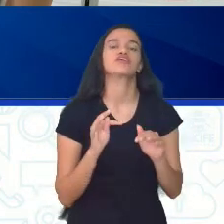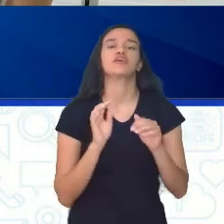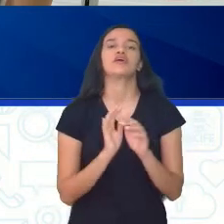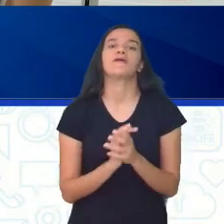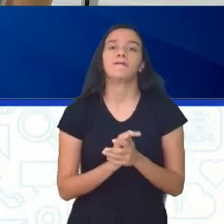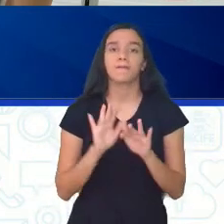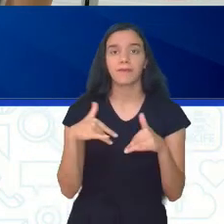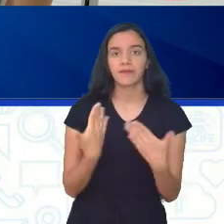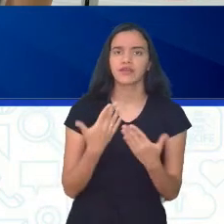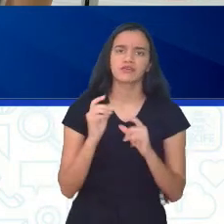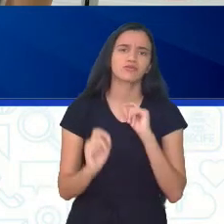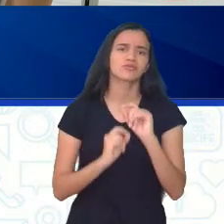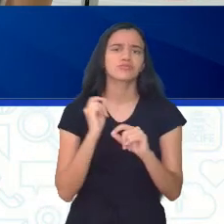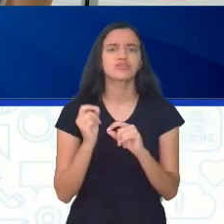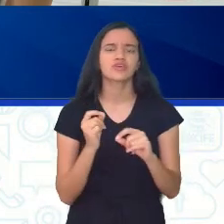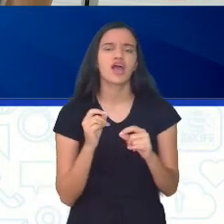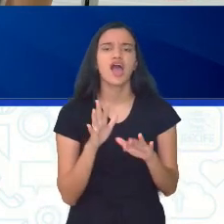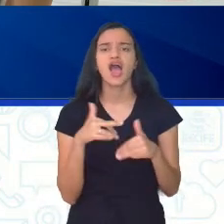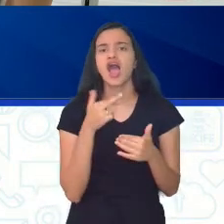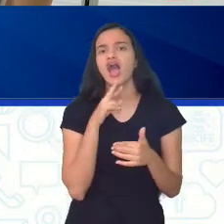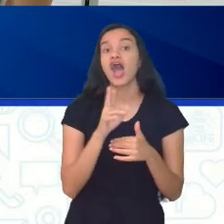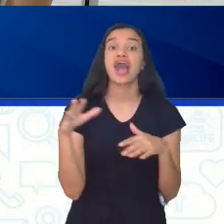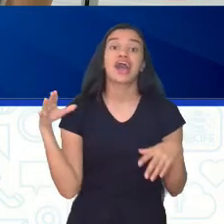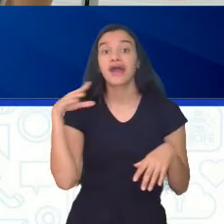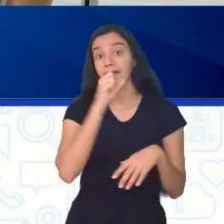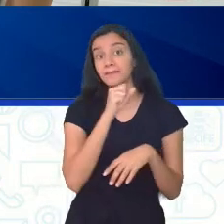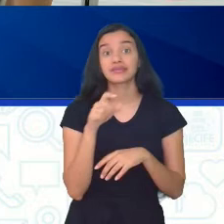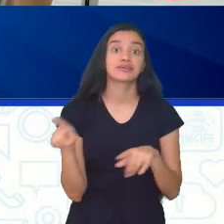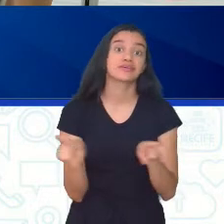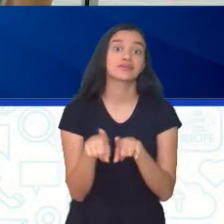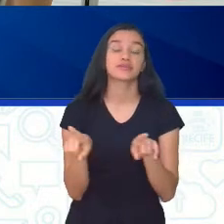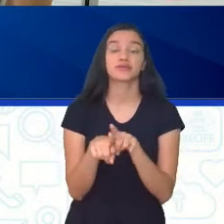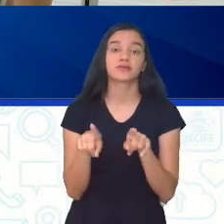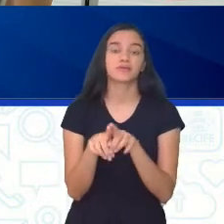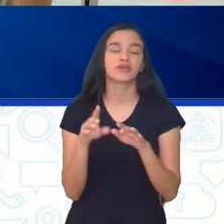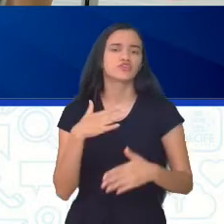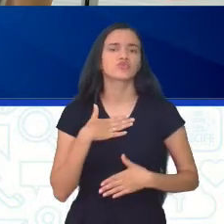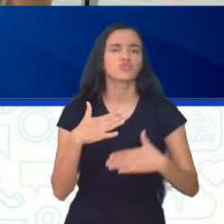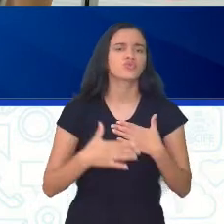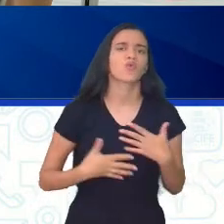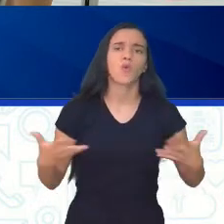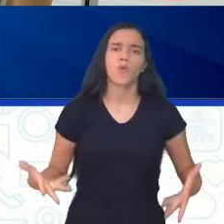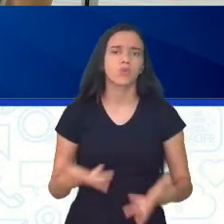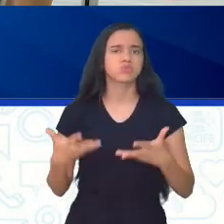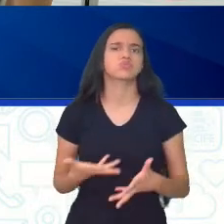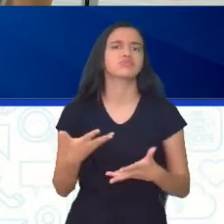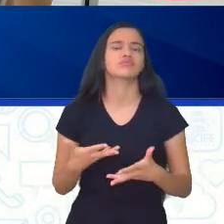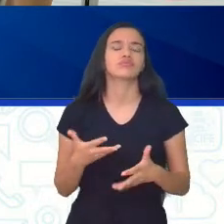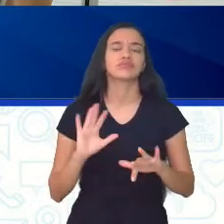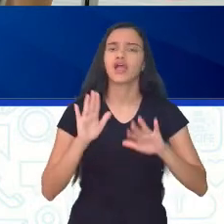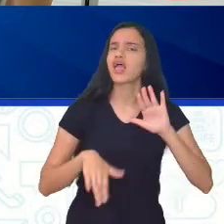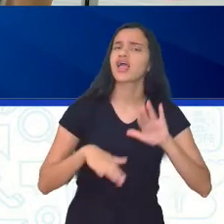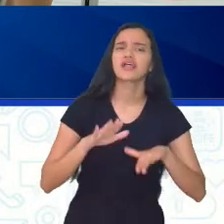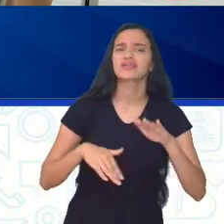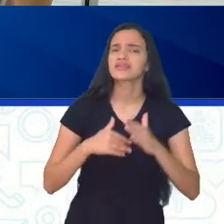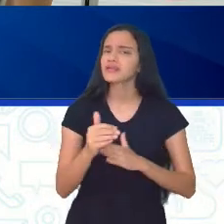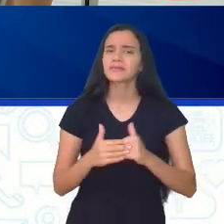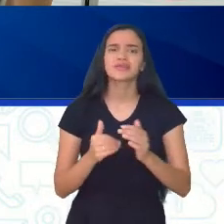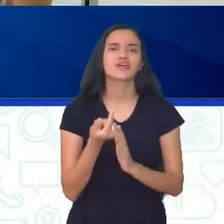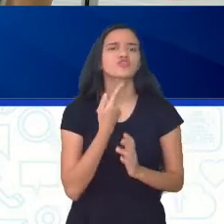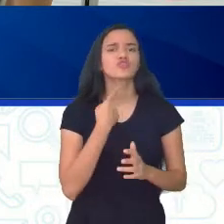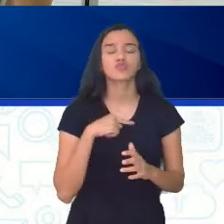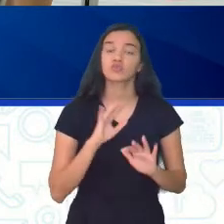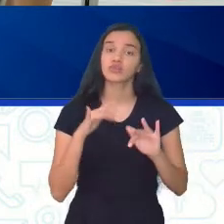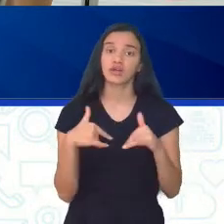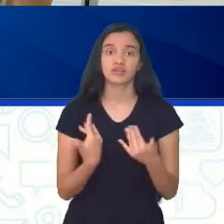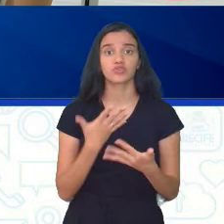reflexos. São respostas rápidas e involuntárias, isto é, independentes da nossa vontade,